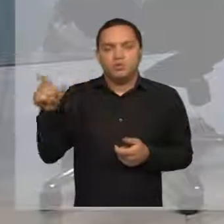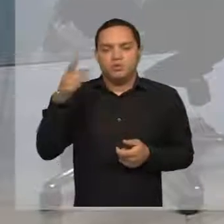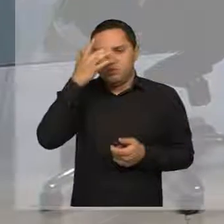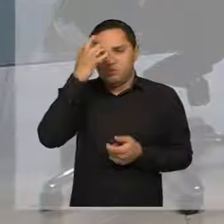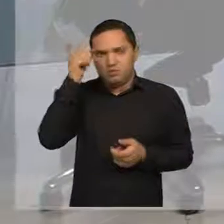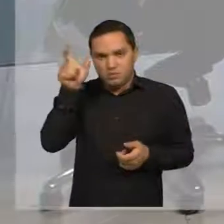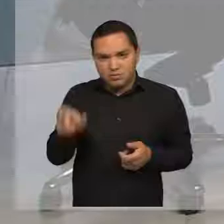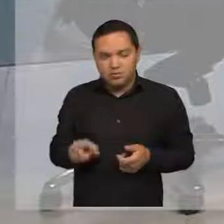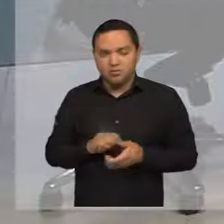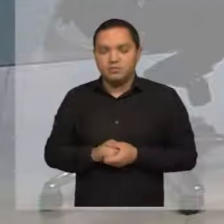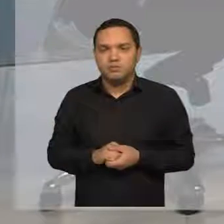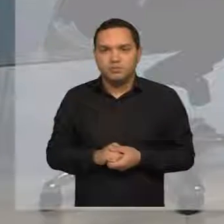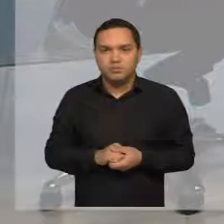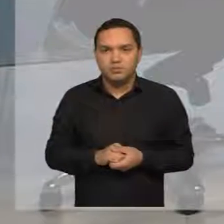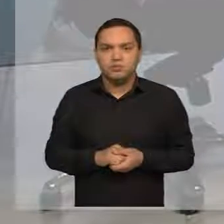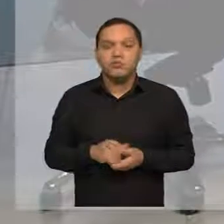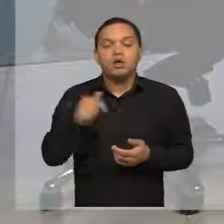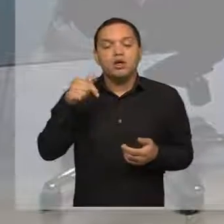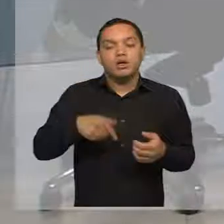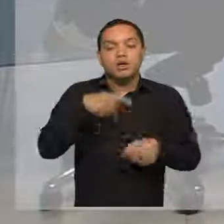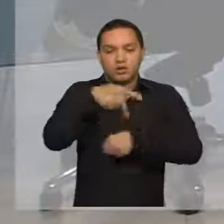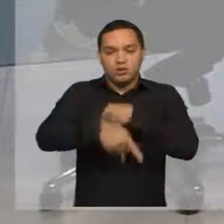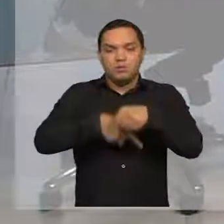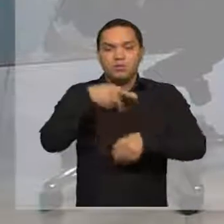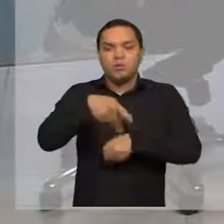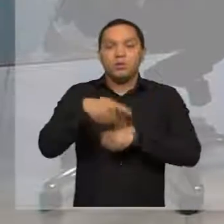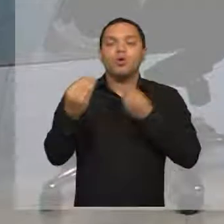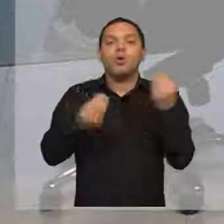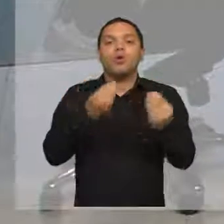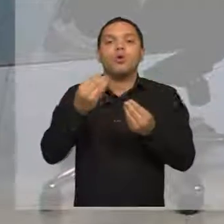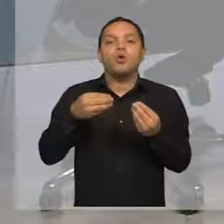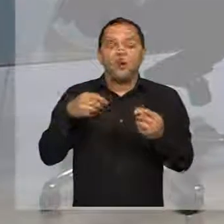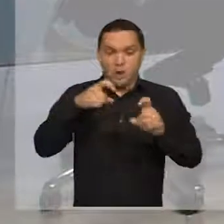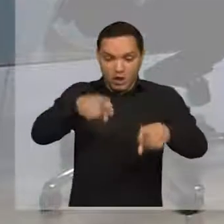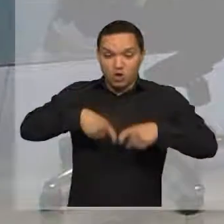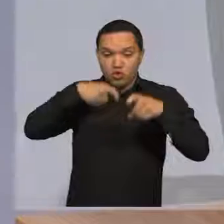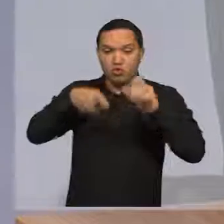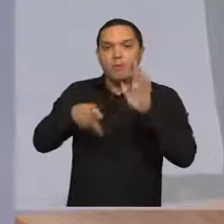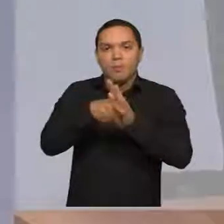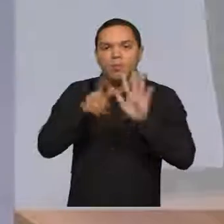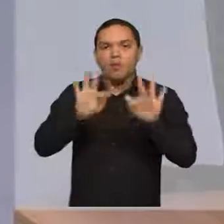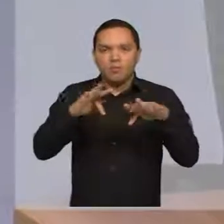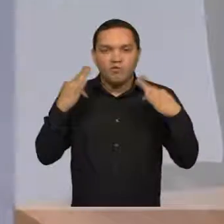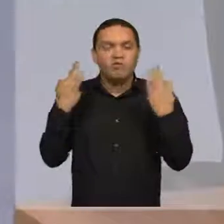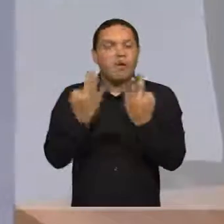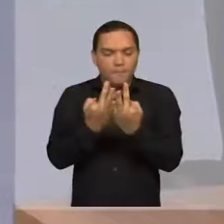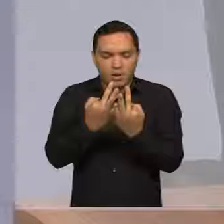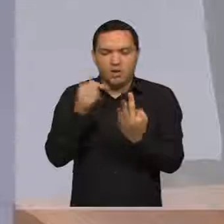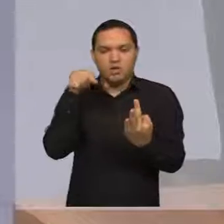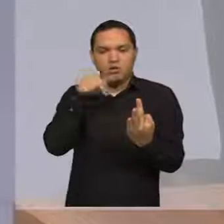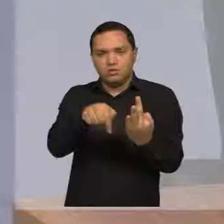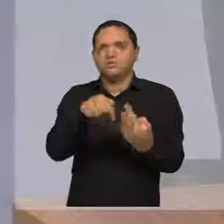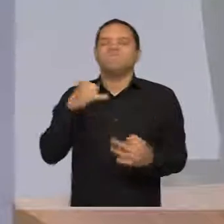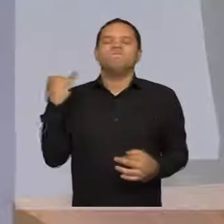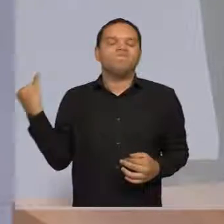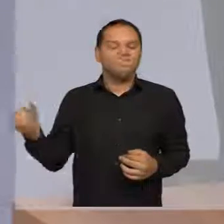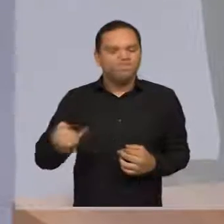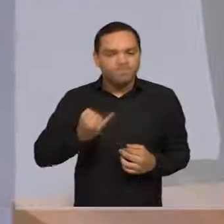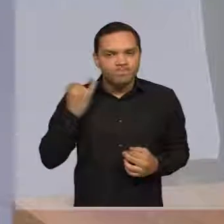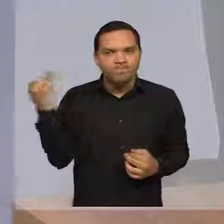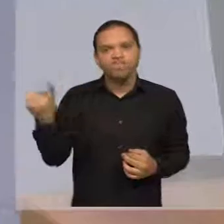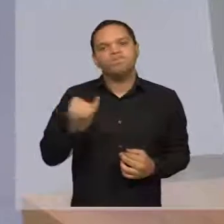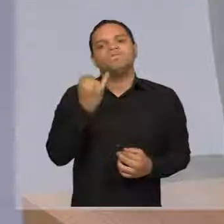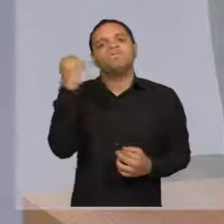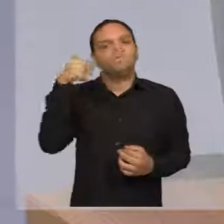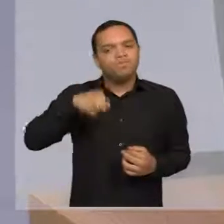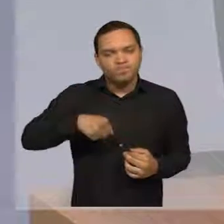um país, todos nós sabemos, em que a agricultura familiar, por exemplo, exerce um papel fundamental